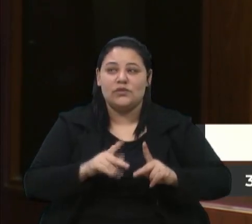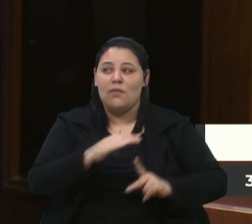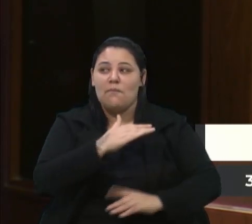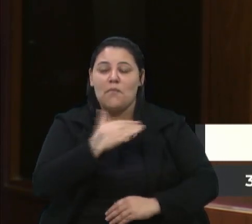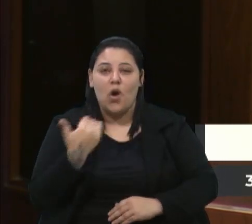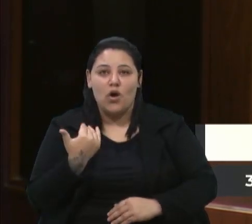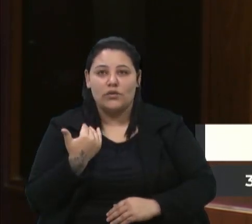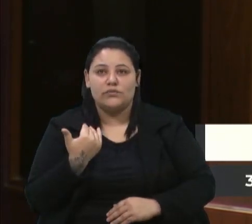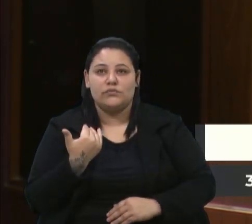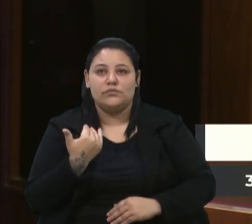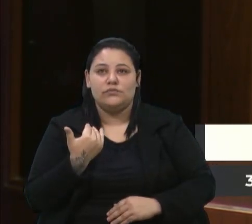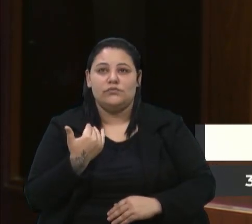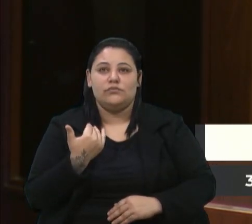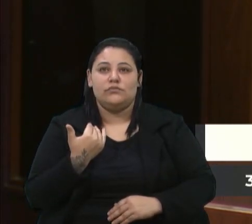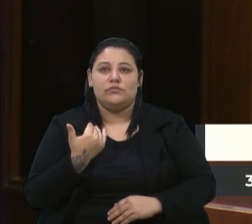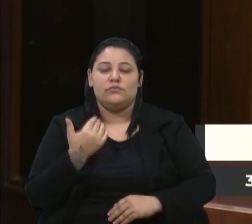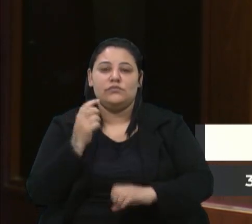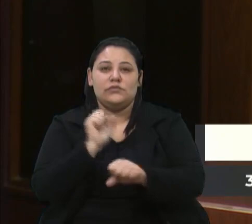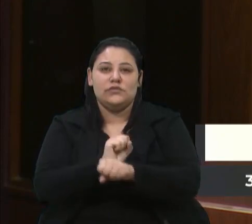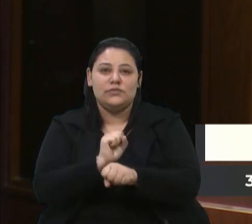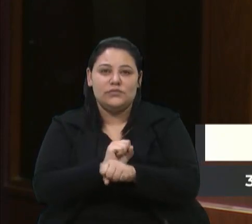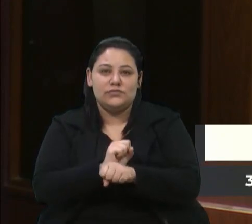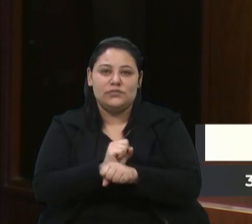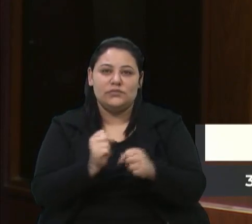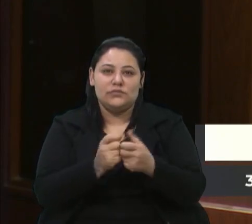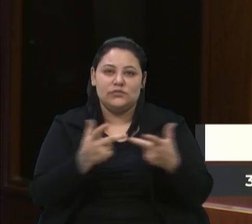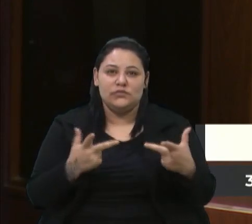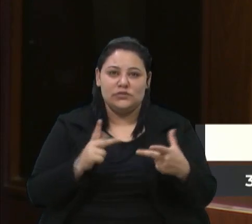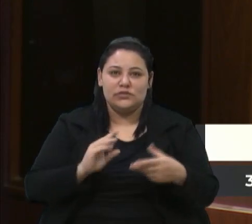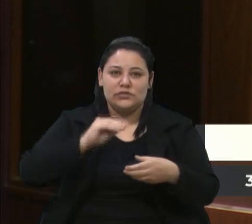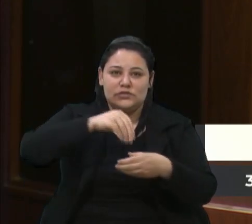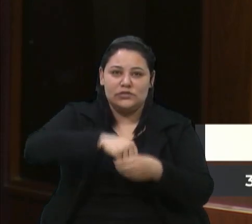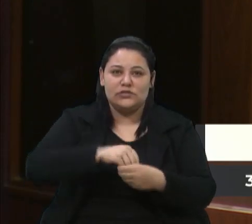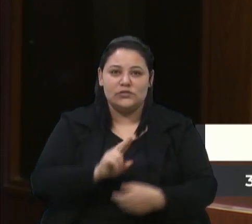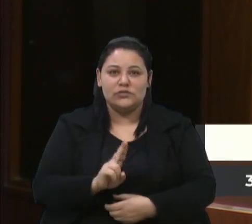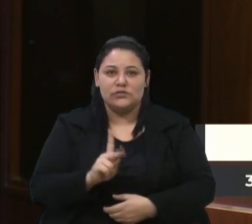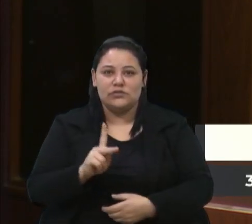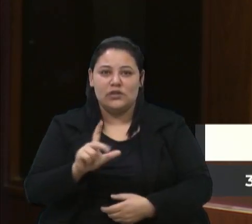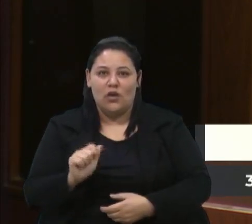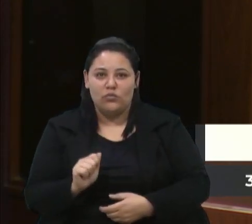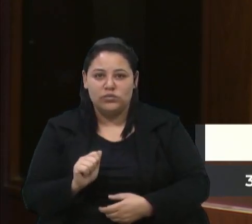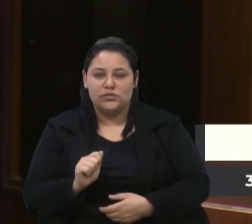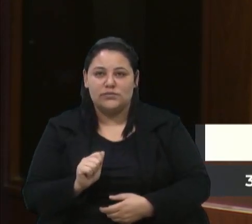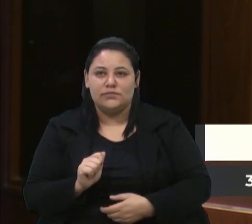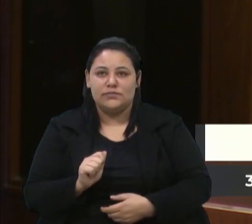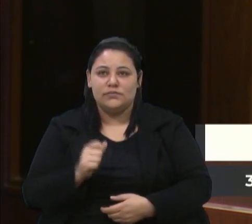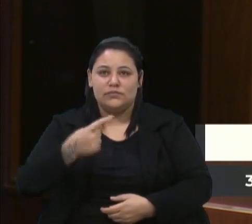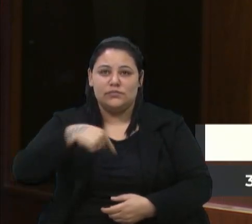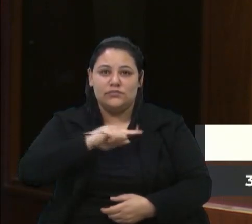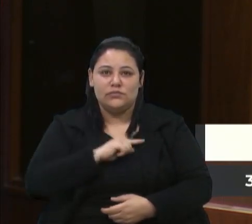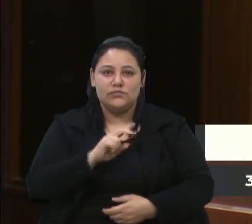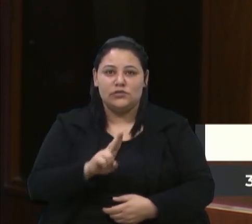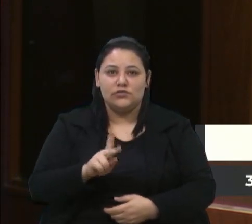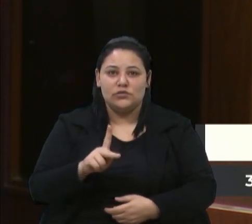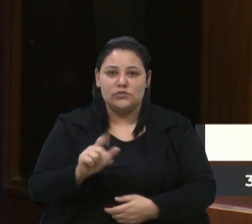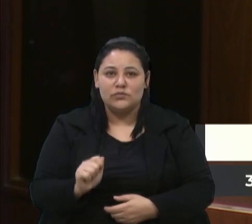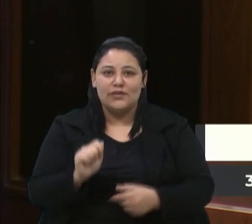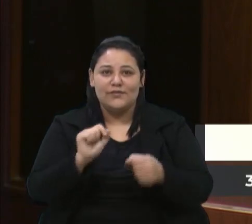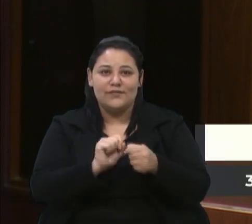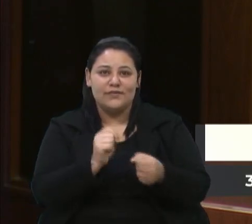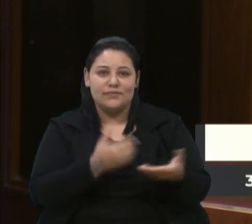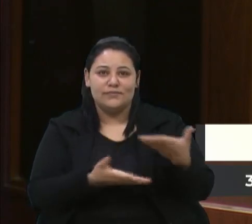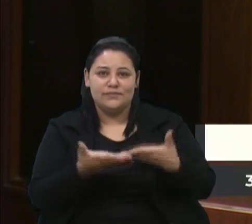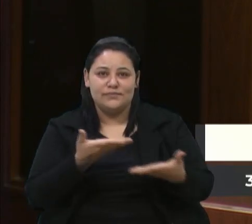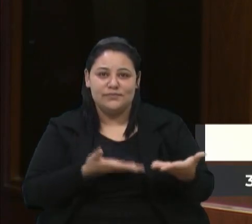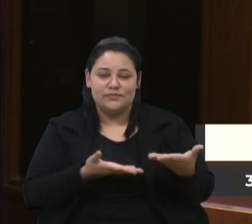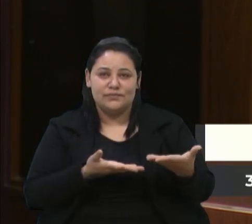morrem esperando leitos dentro das nossas UPAs. As nossas UPAs fazem atendimentos